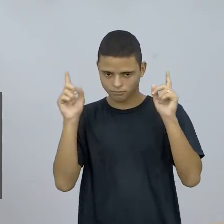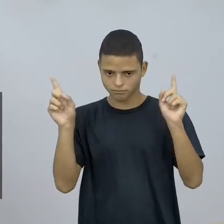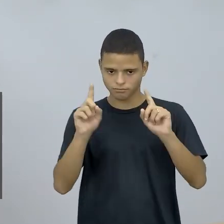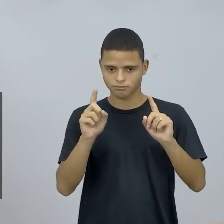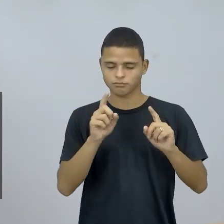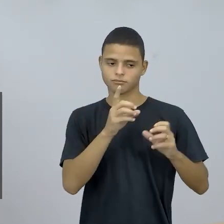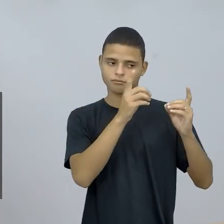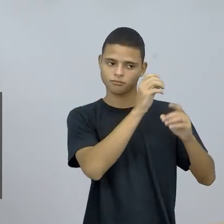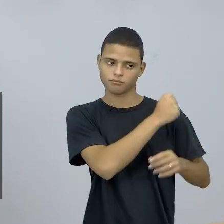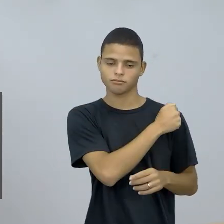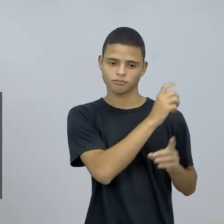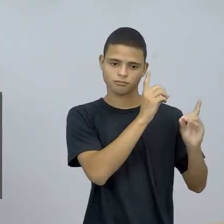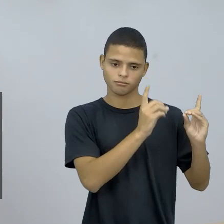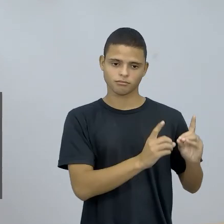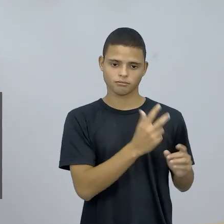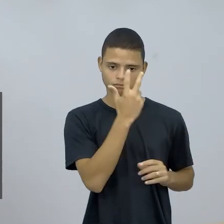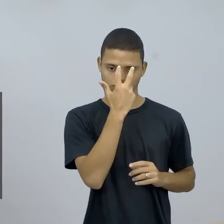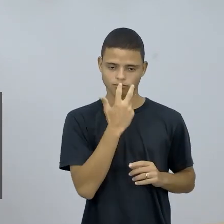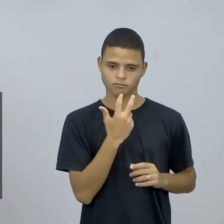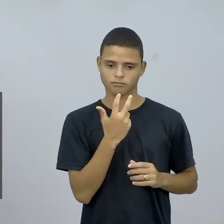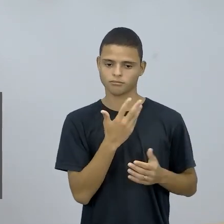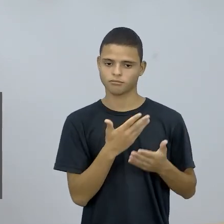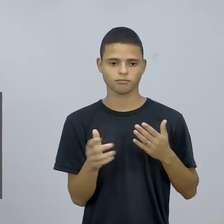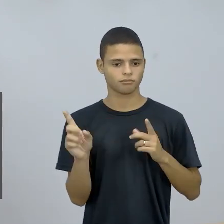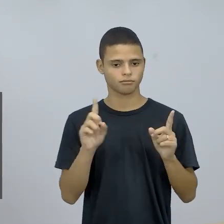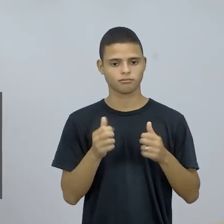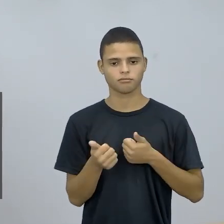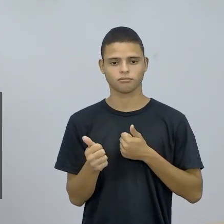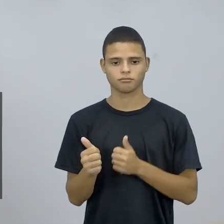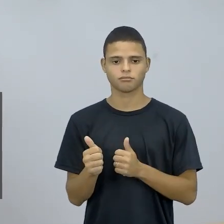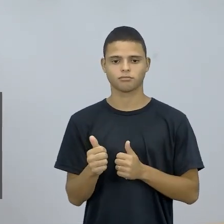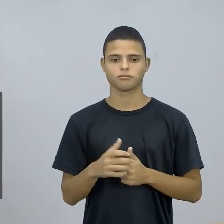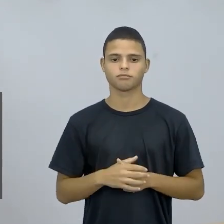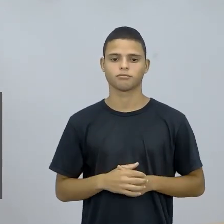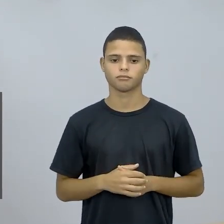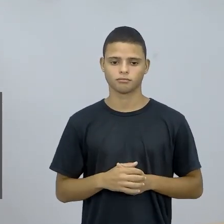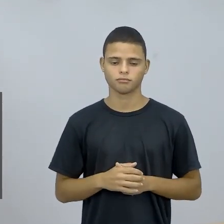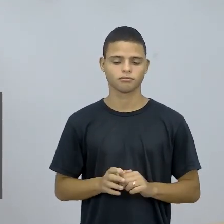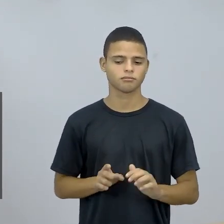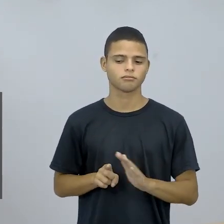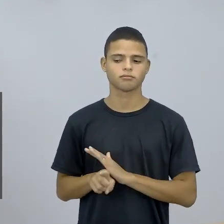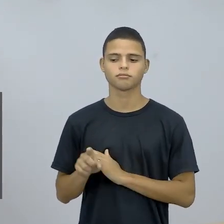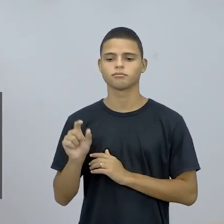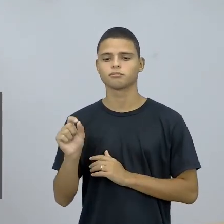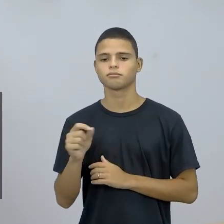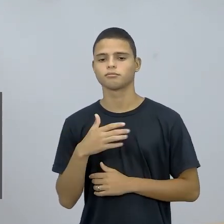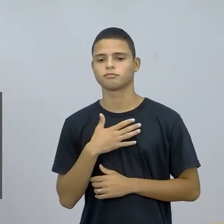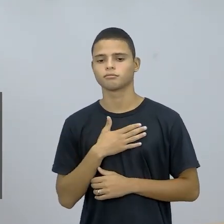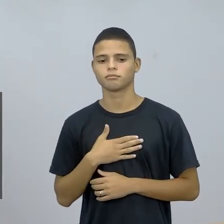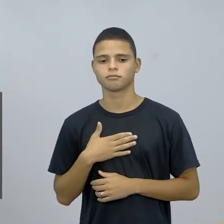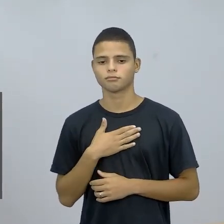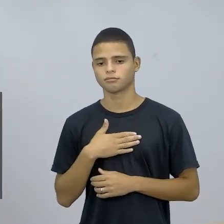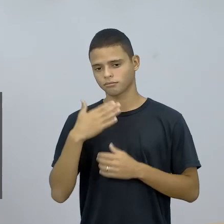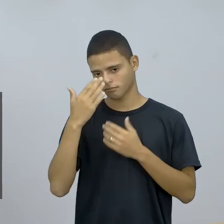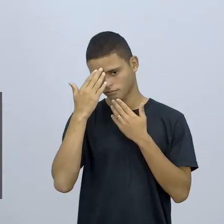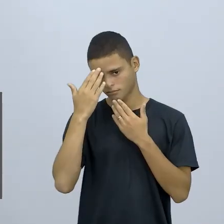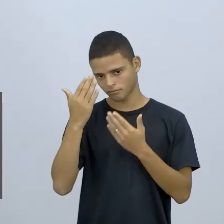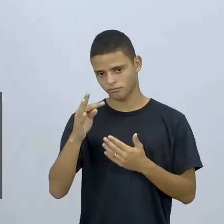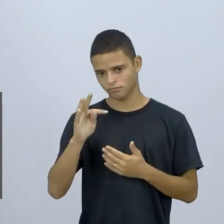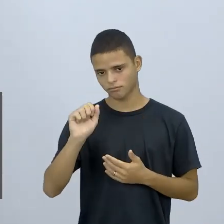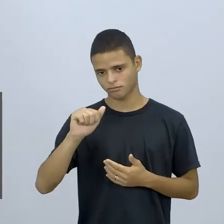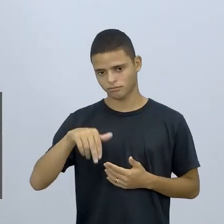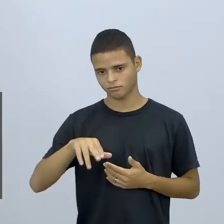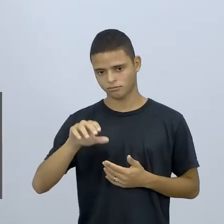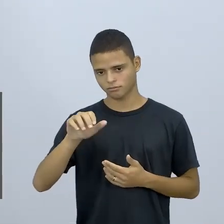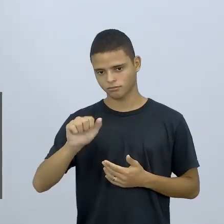com deficiência, a deficiência não pega, se aproximem. É isso. Perguntem para ele o que ele precisa. Muito obrigada,